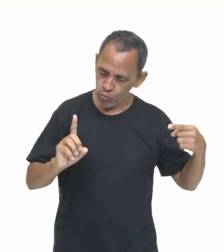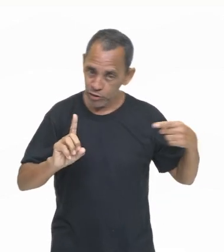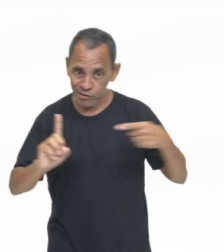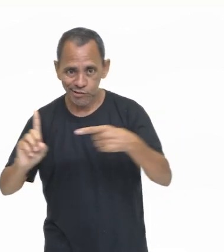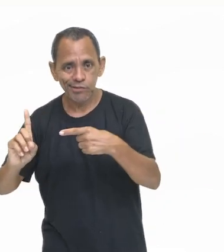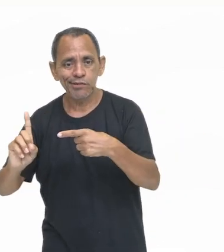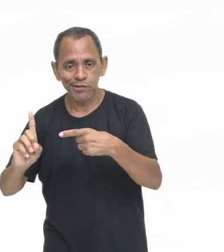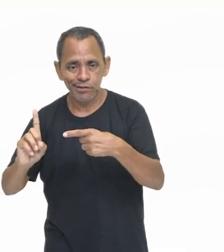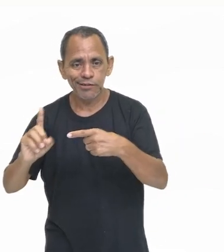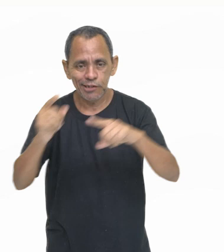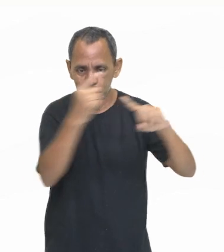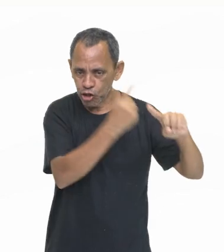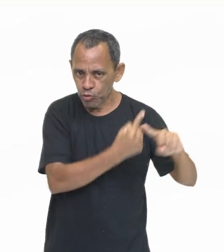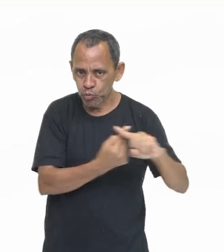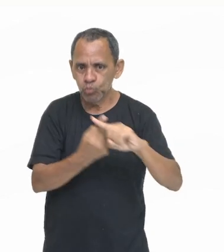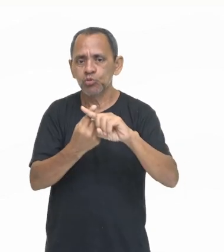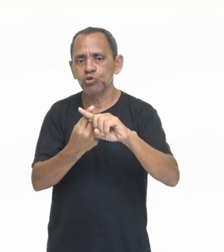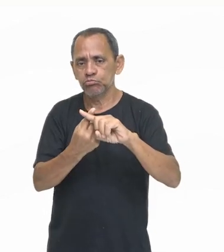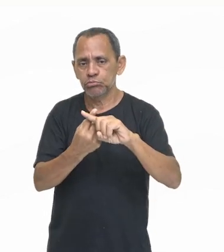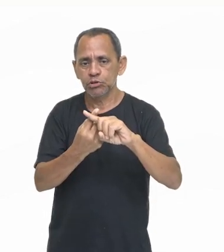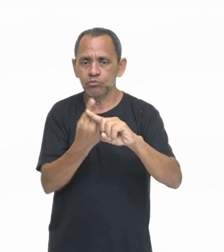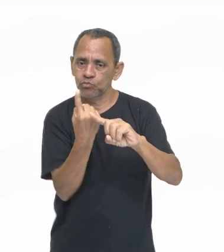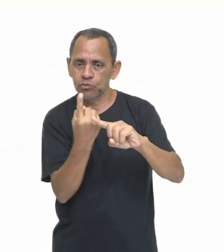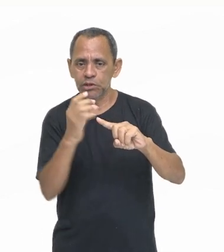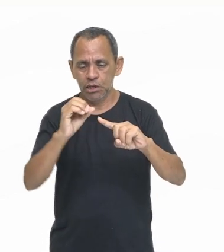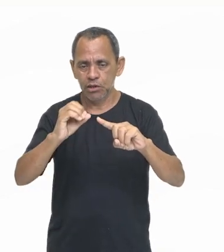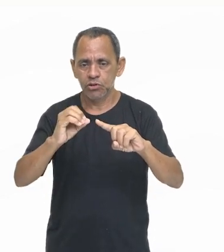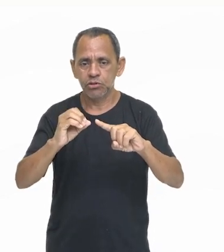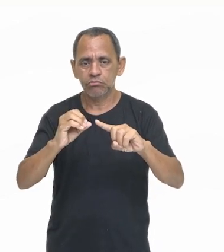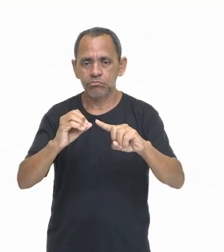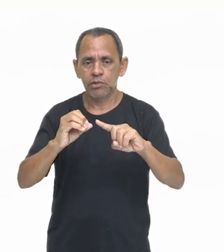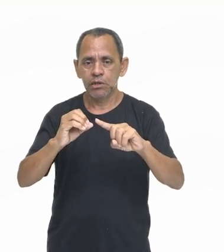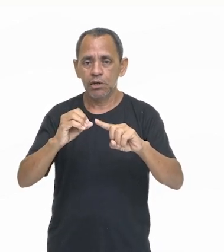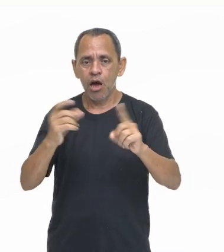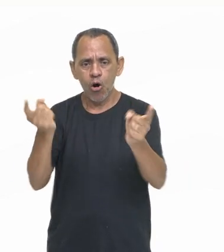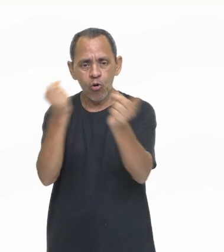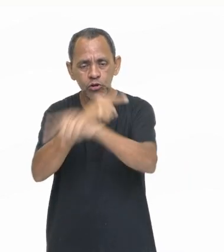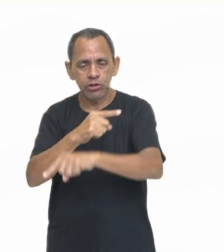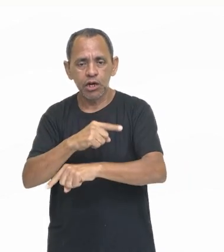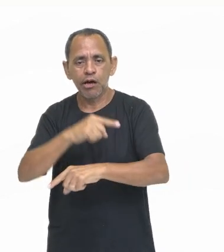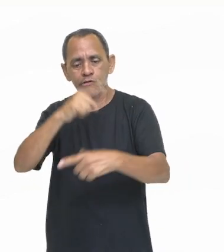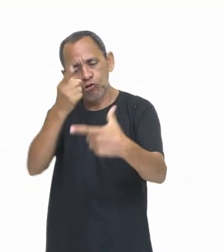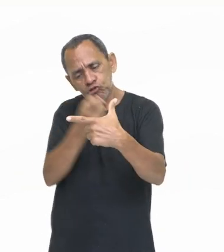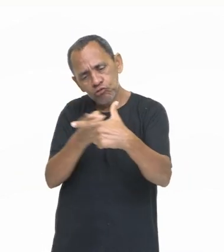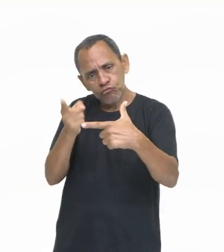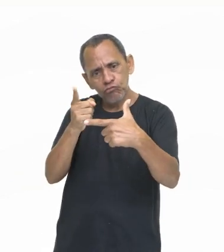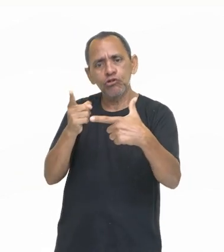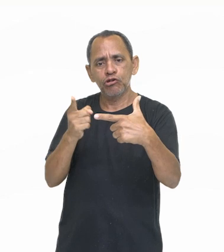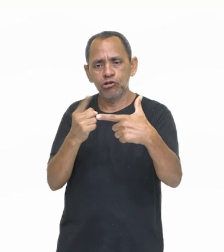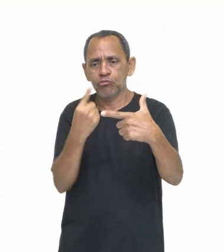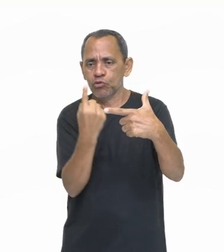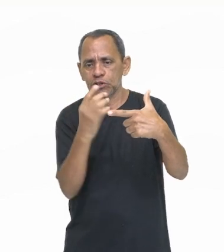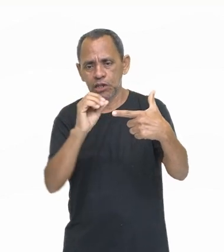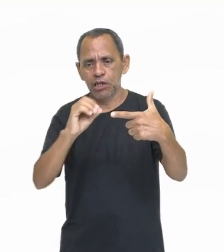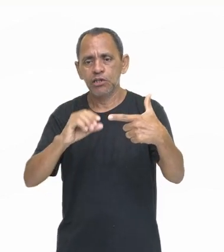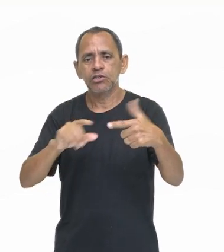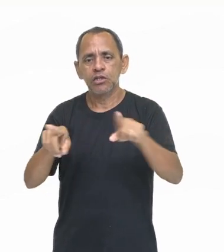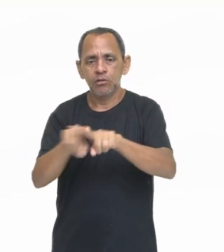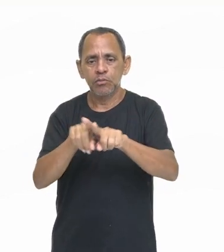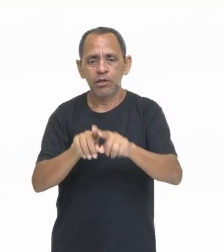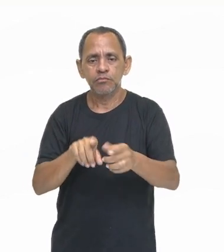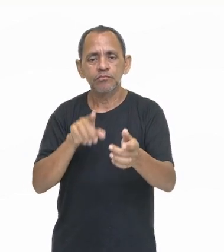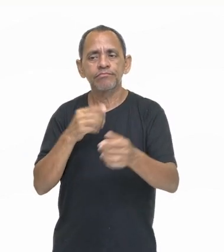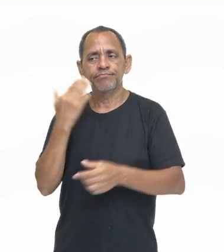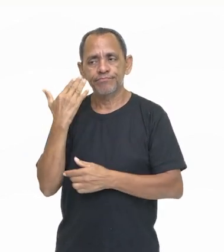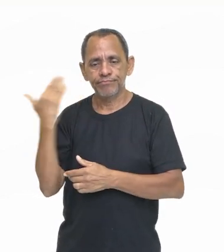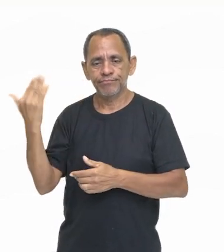divide. Certo? Bora ver um exemplo aqui para a gente praticar isso? Um cientista está realizando um experimento. Se ele tem um